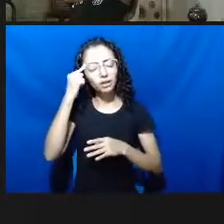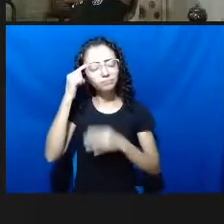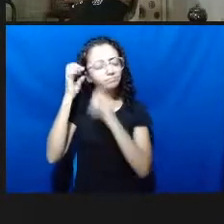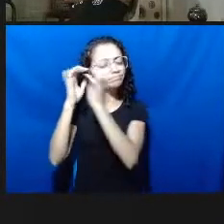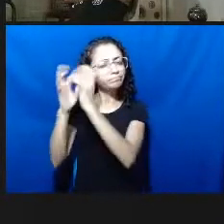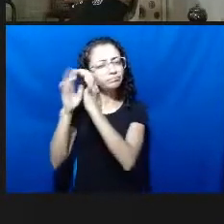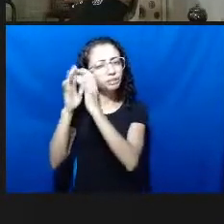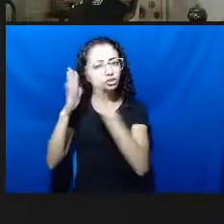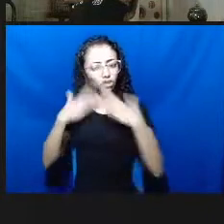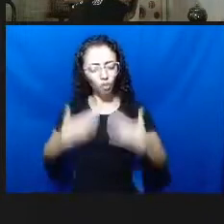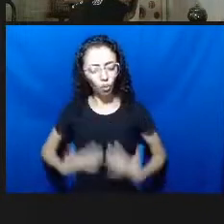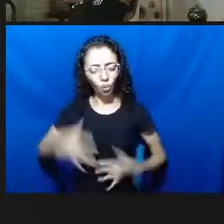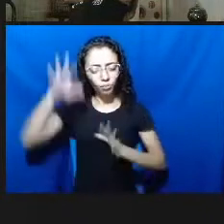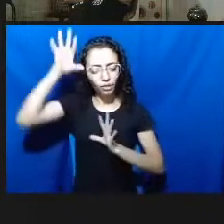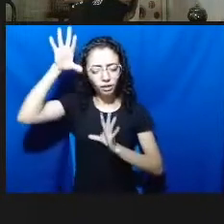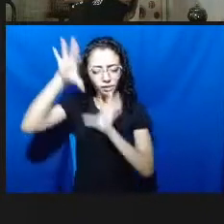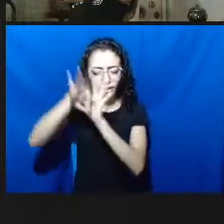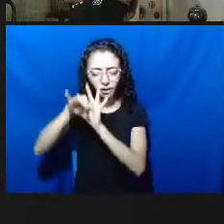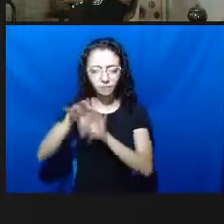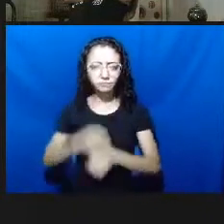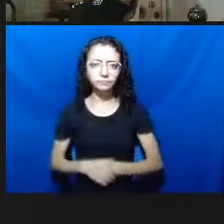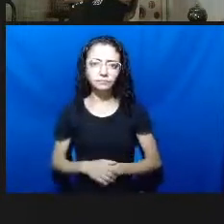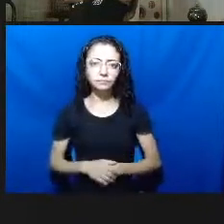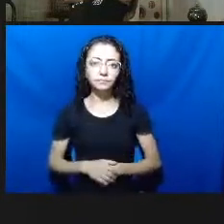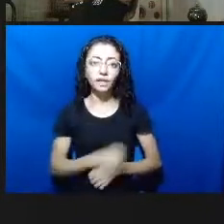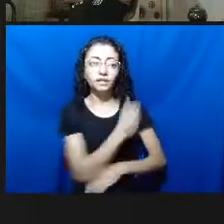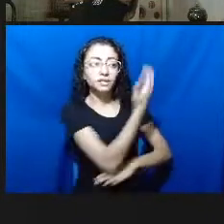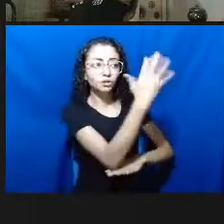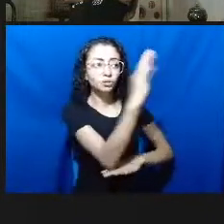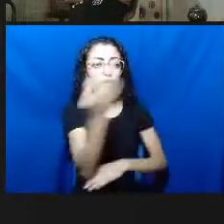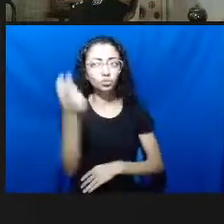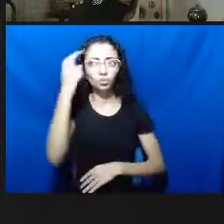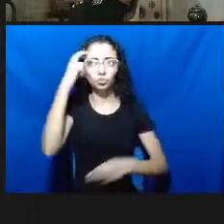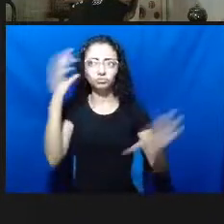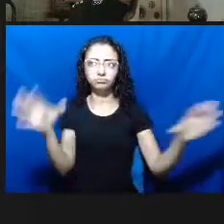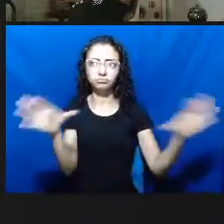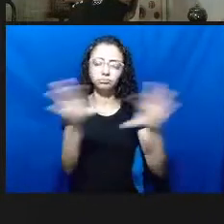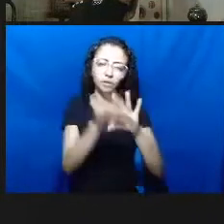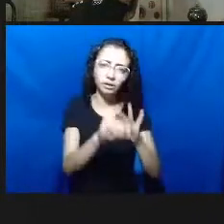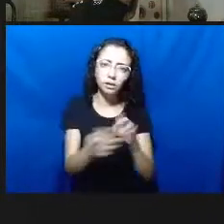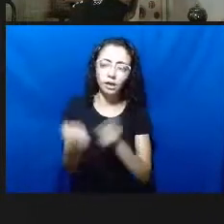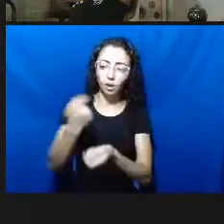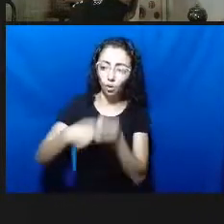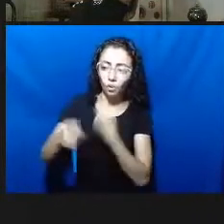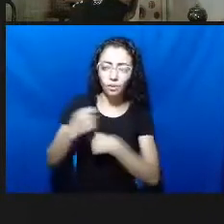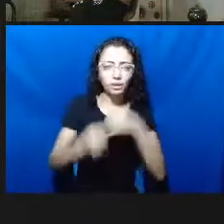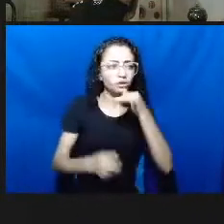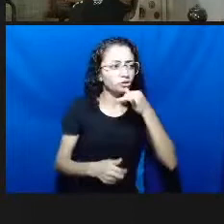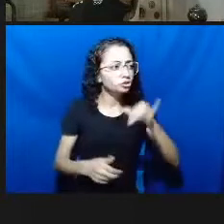natureza e cultura, e também economia e ecologia, para nós eles são ligados. E